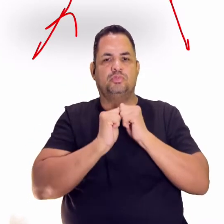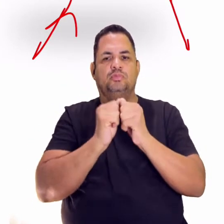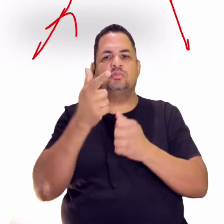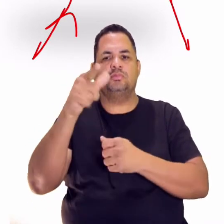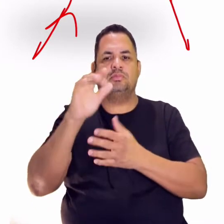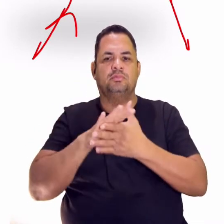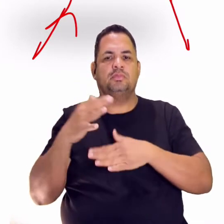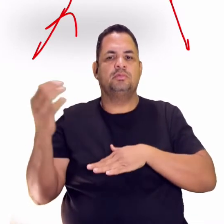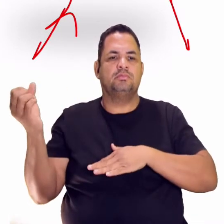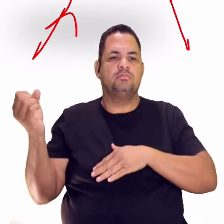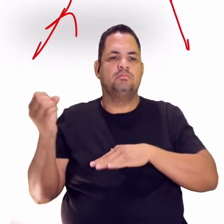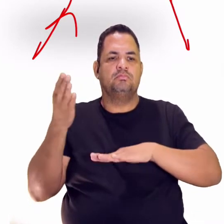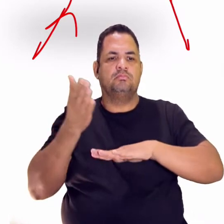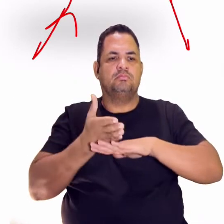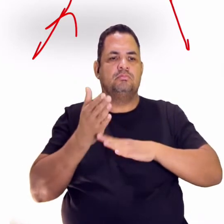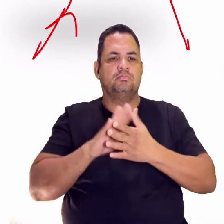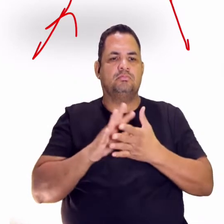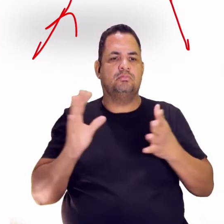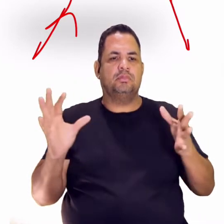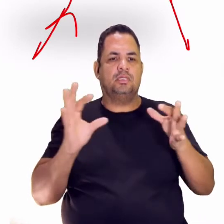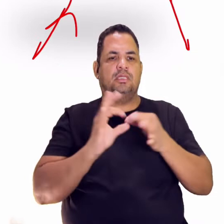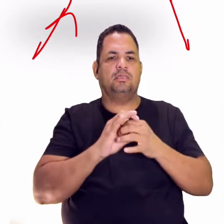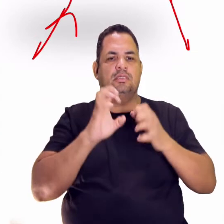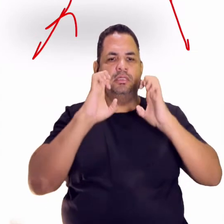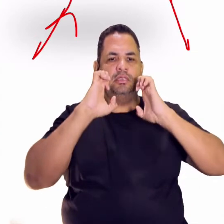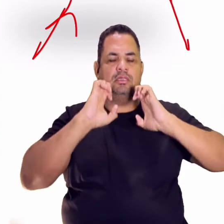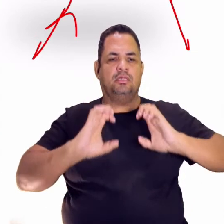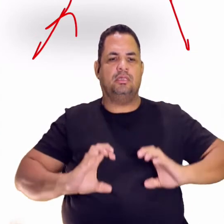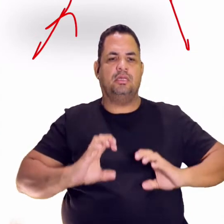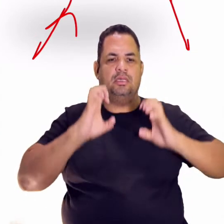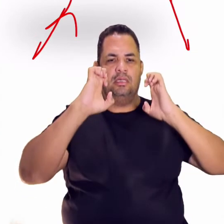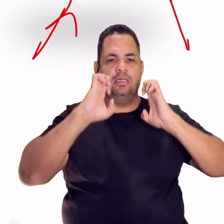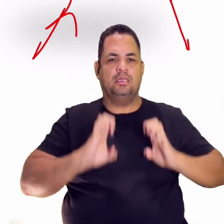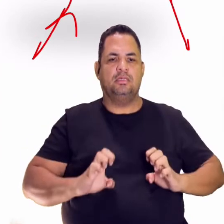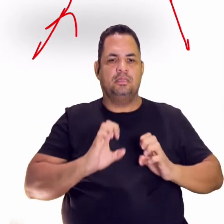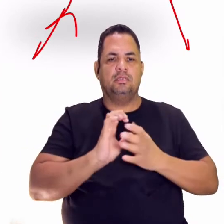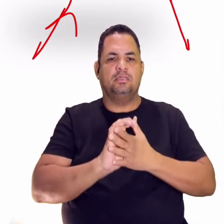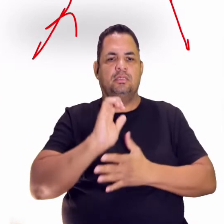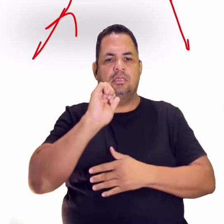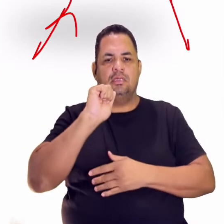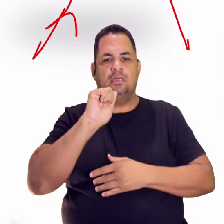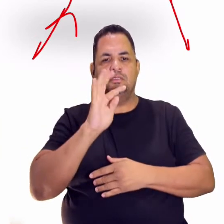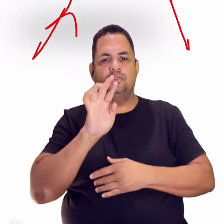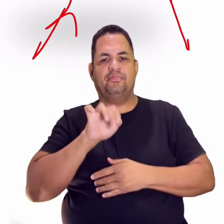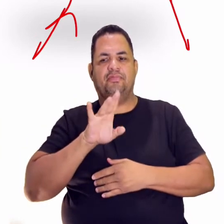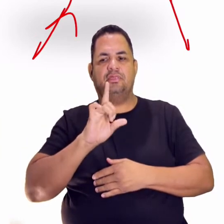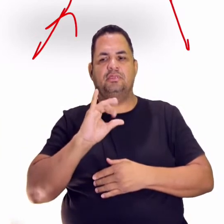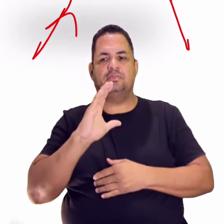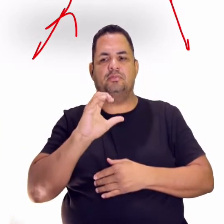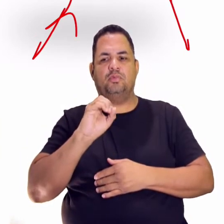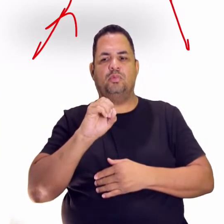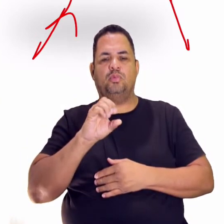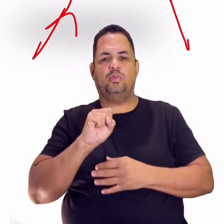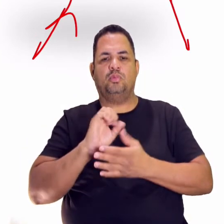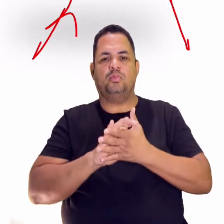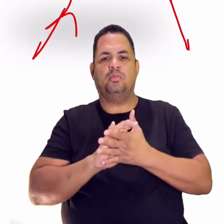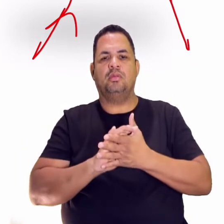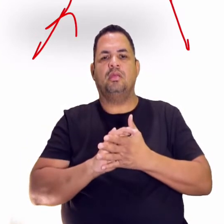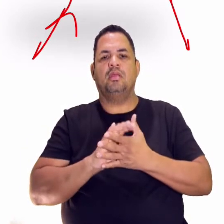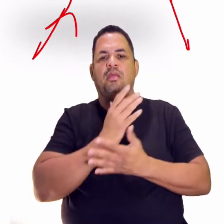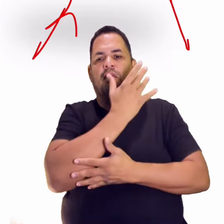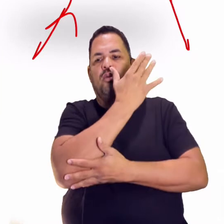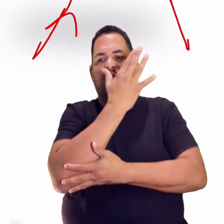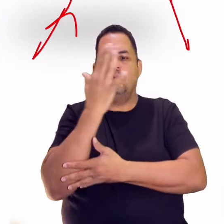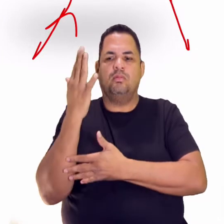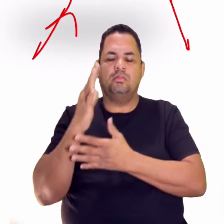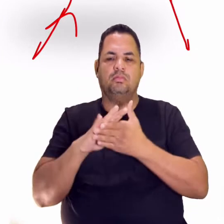mais modernas, ligadas à ética e ao ativismo ecologista. Tá,